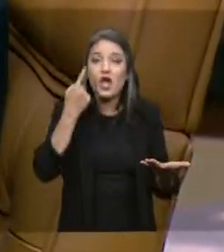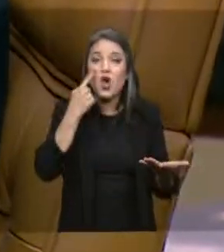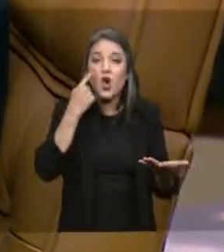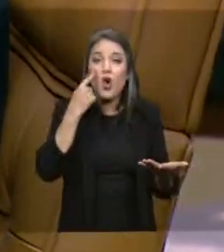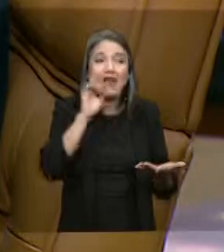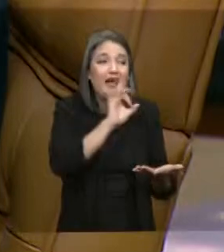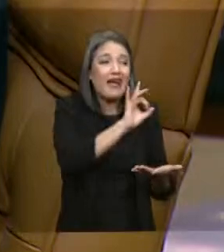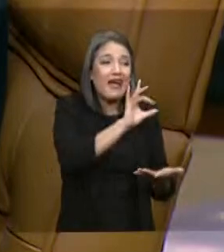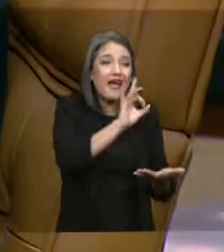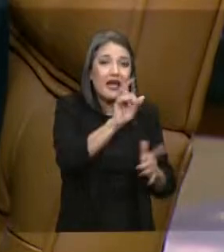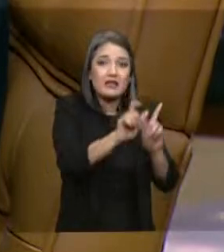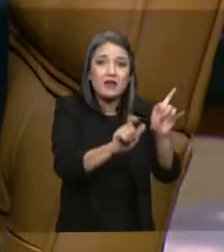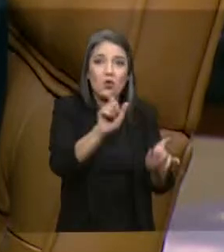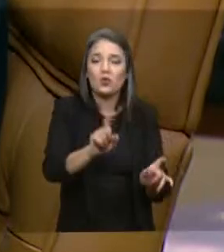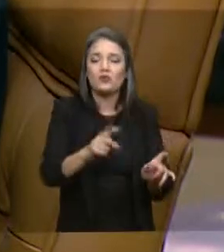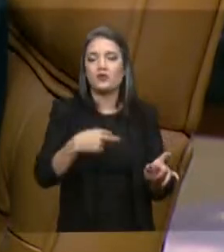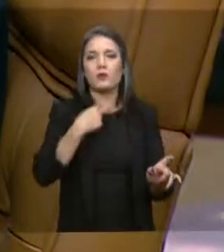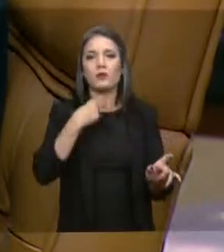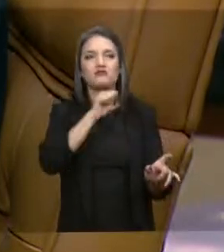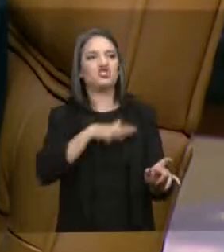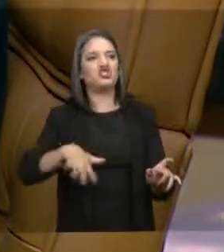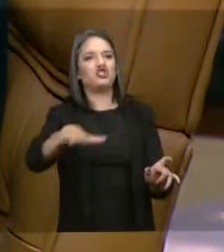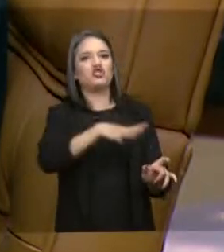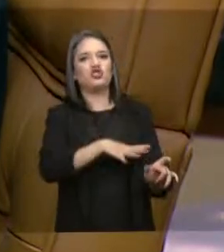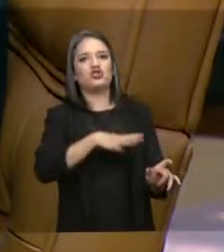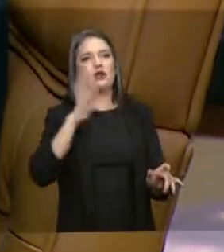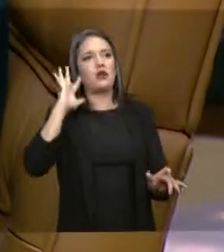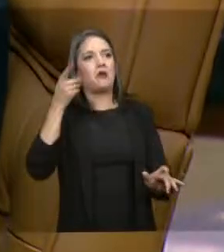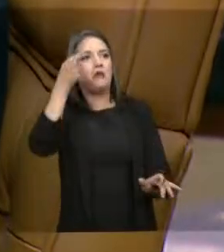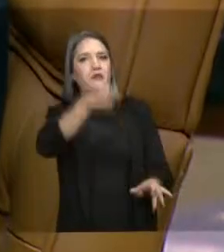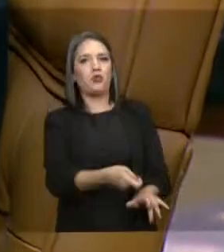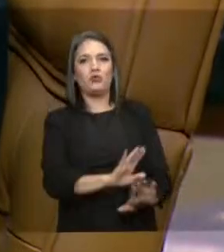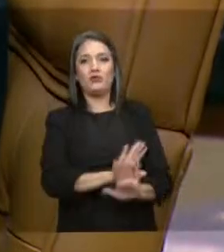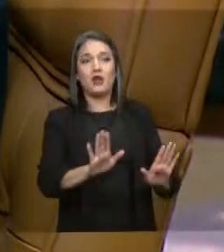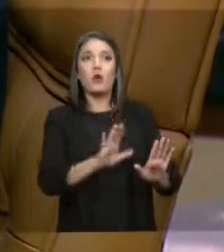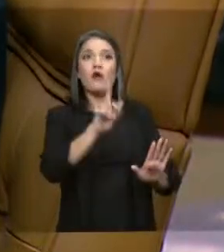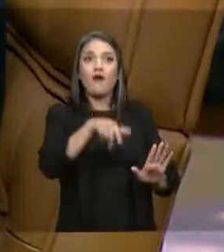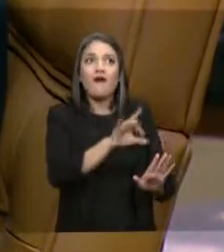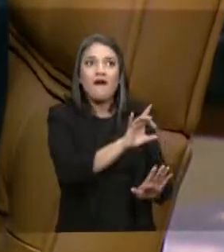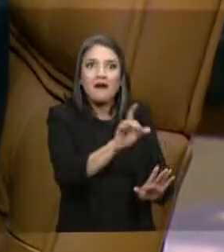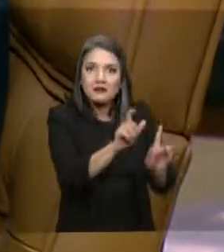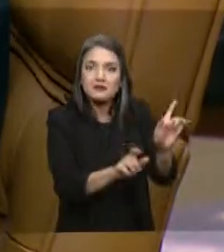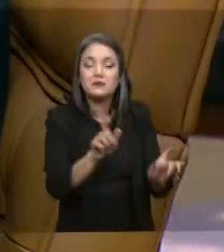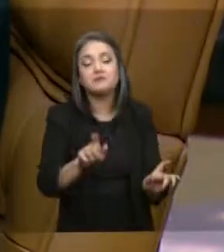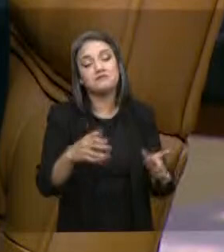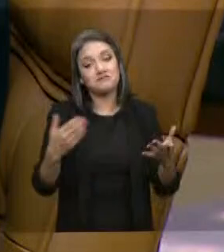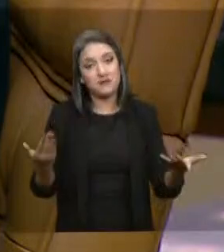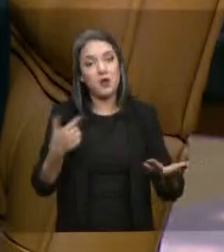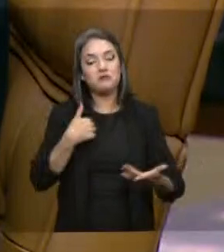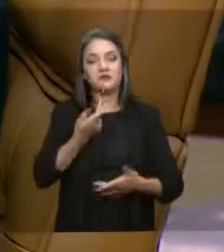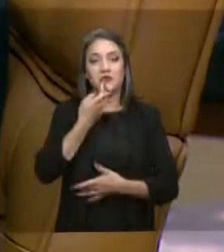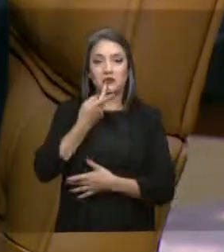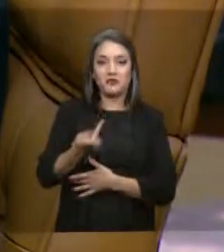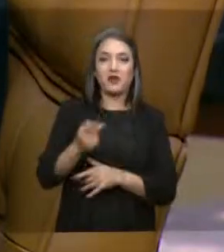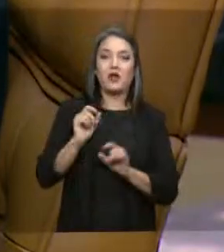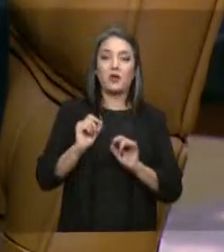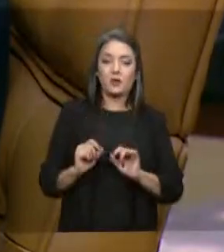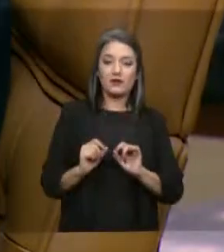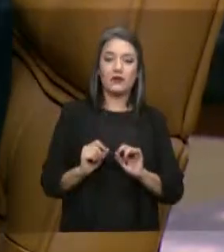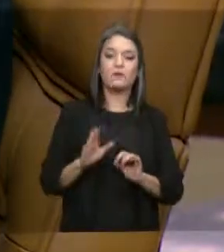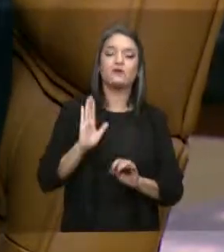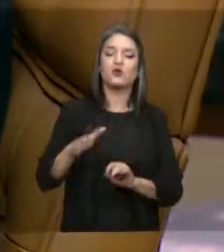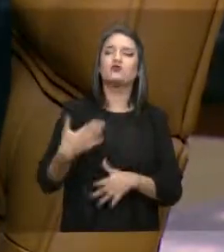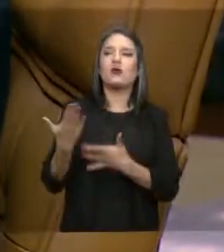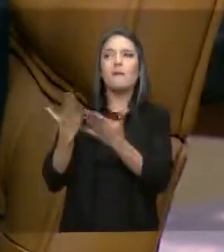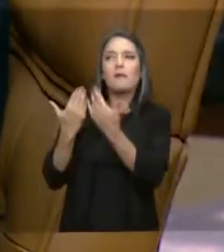comprometimento e eu queria eu queria fazer esse registro de que várias conversas com o próprio